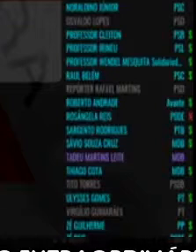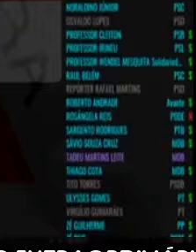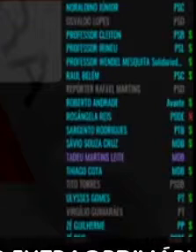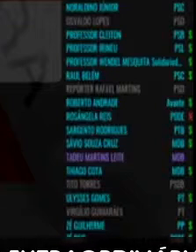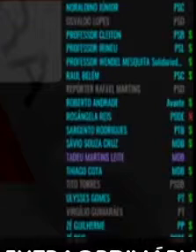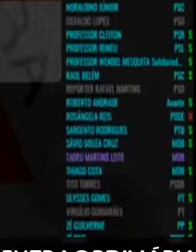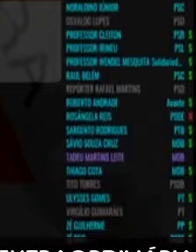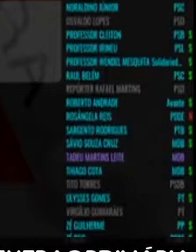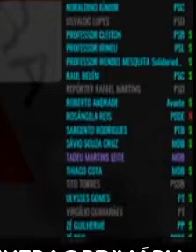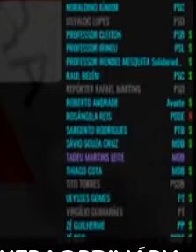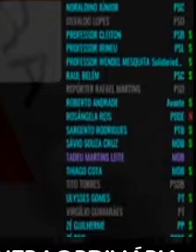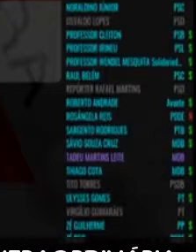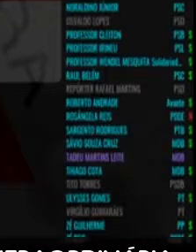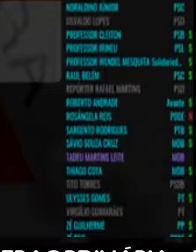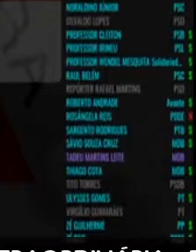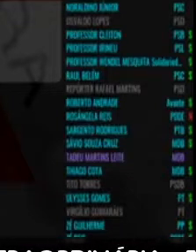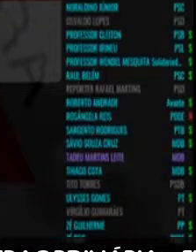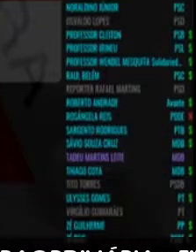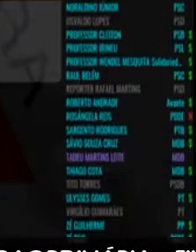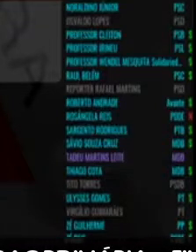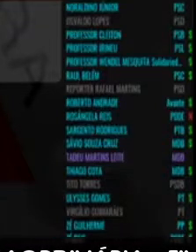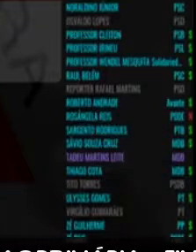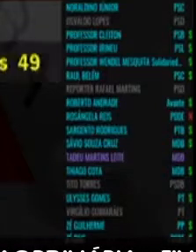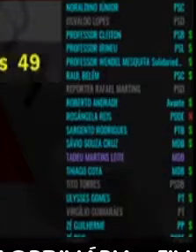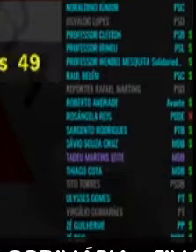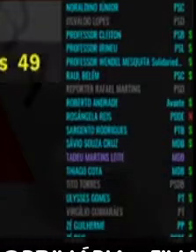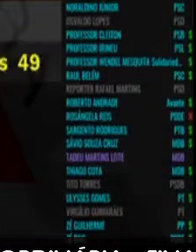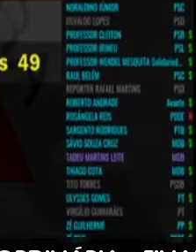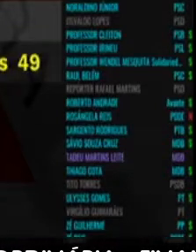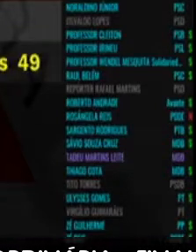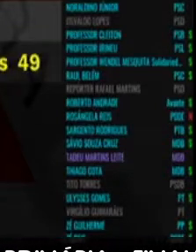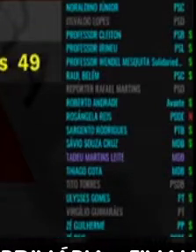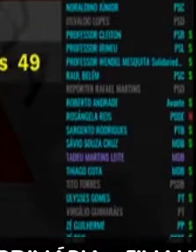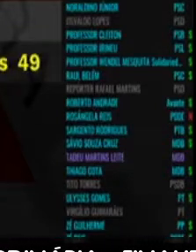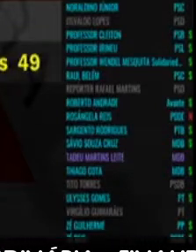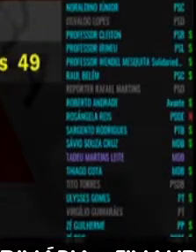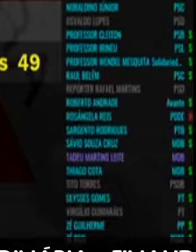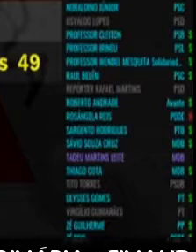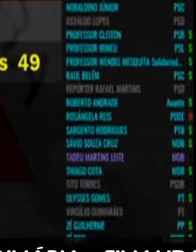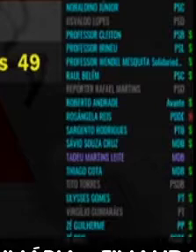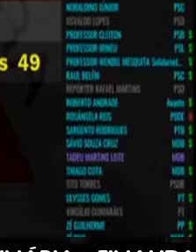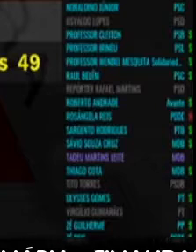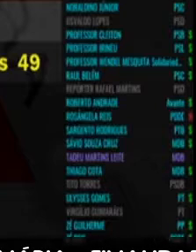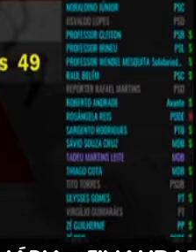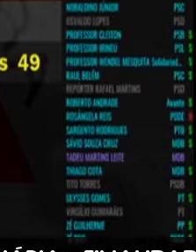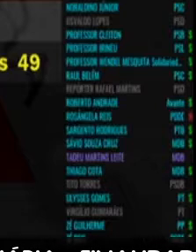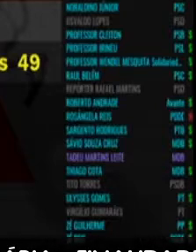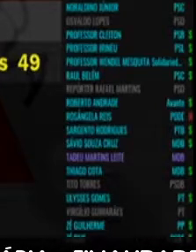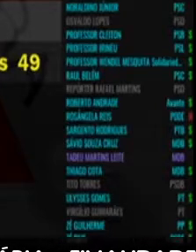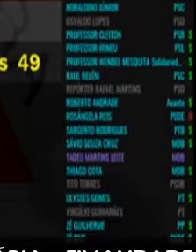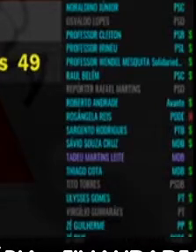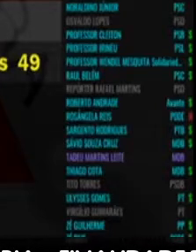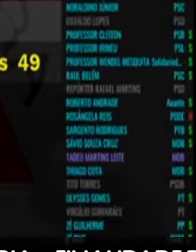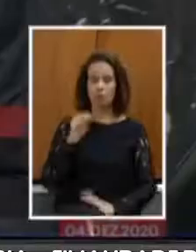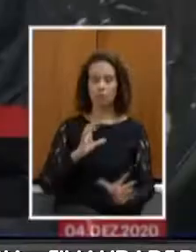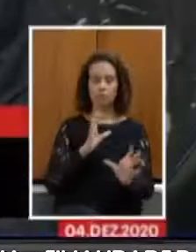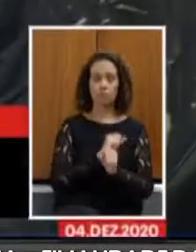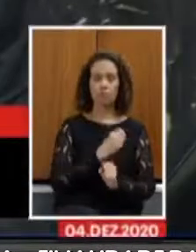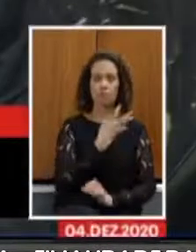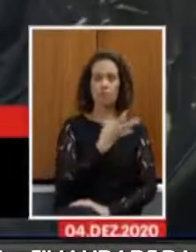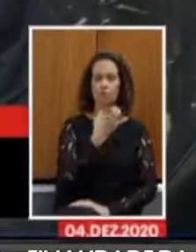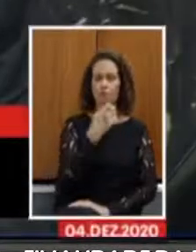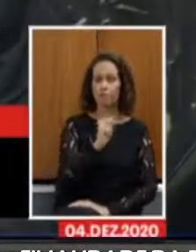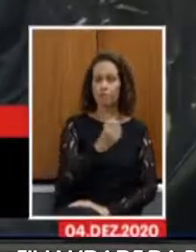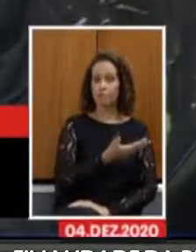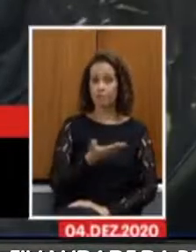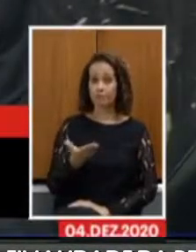Votaram Votaram sim 48 senhoras e